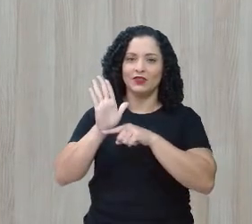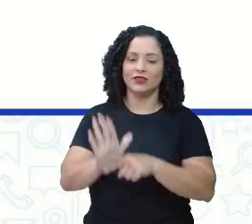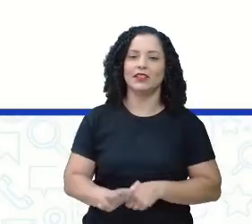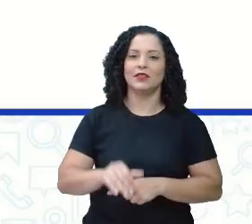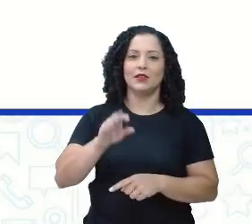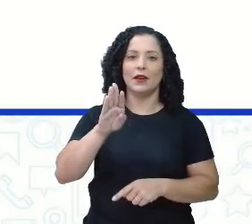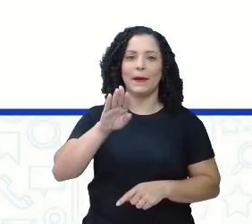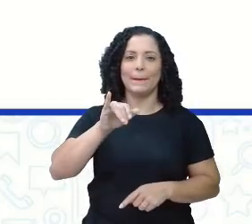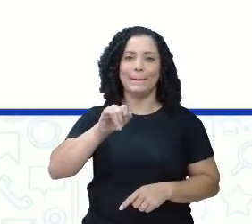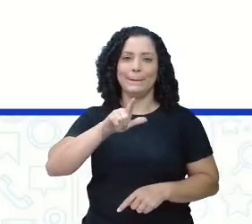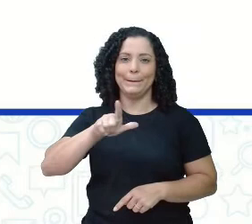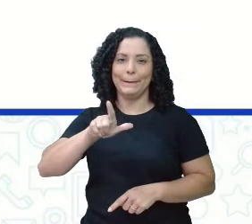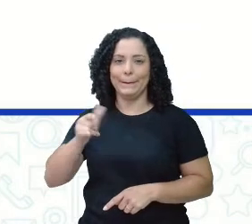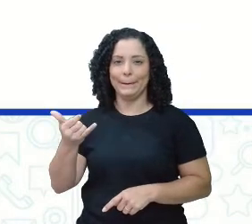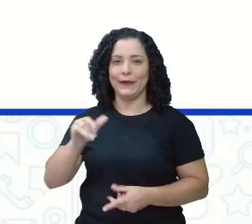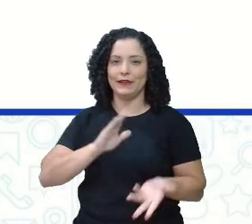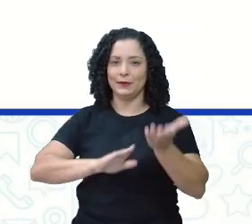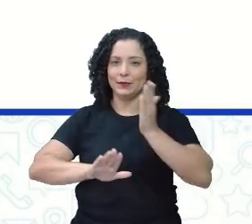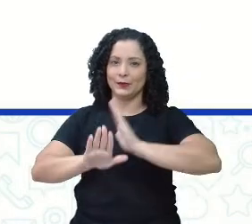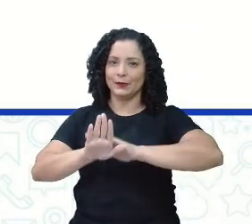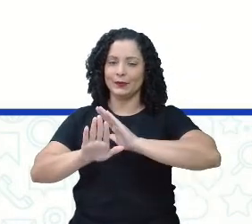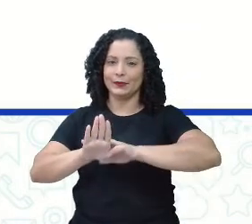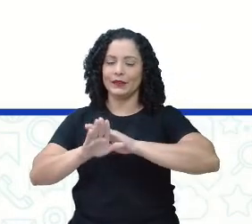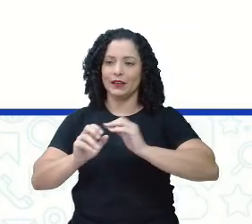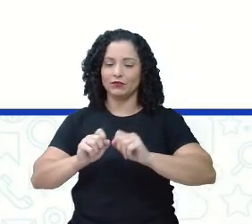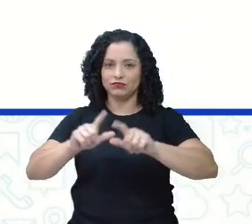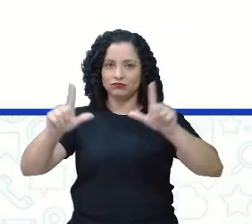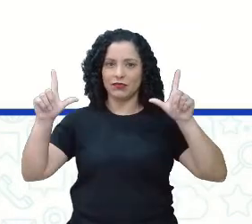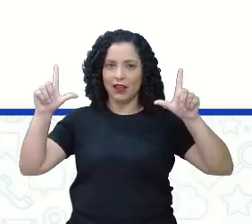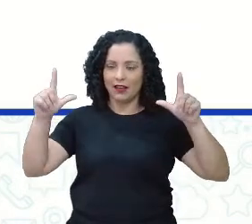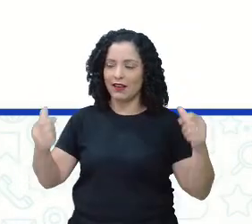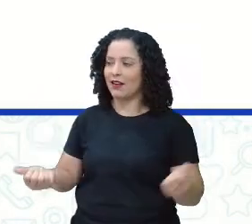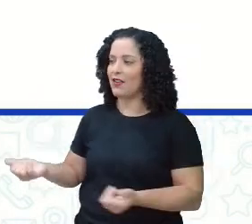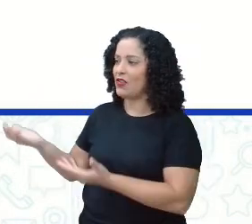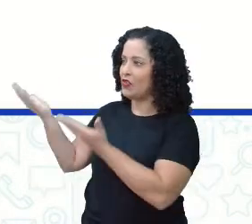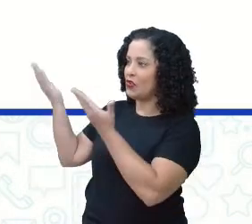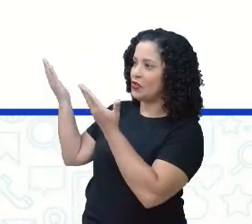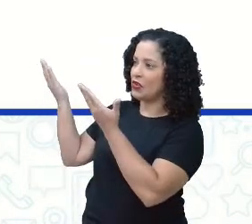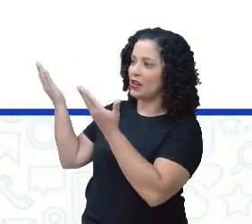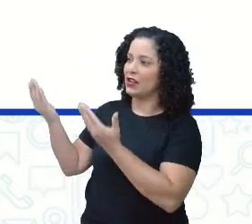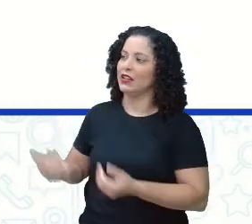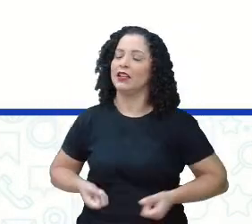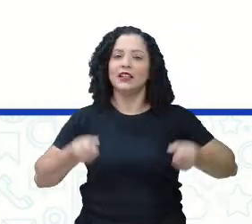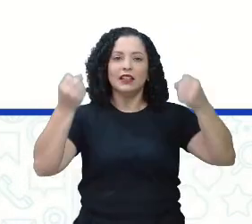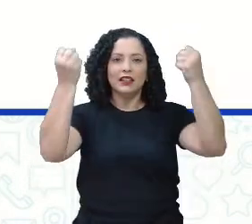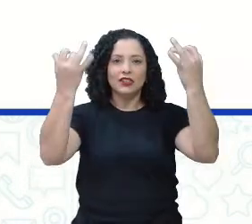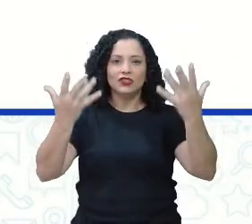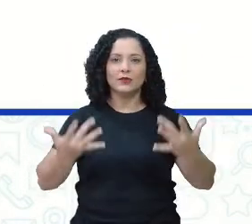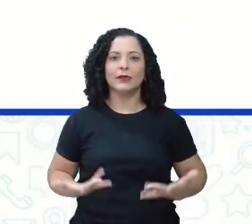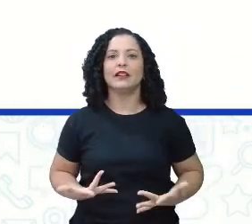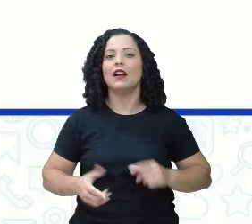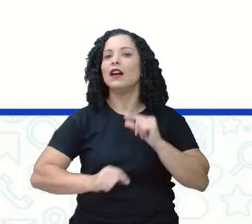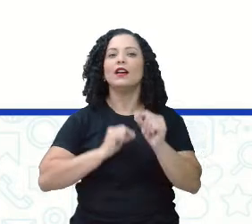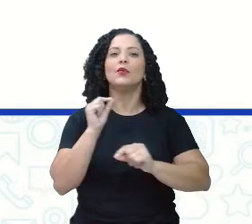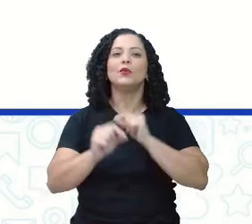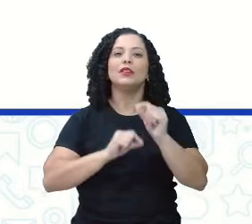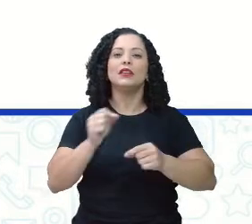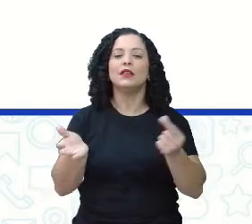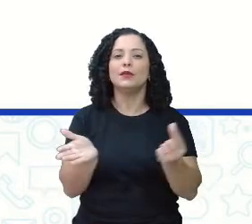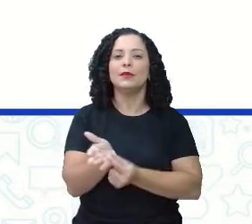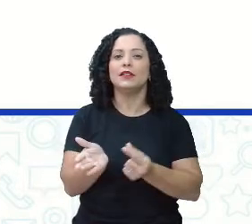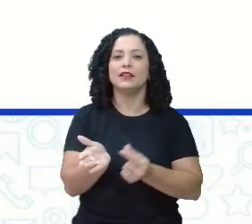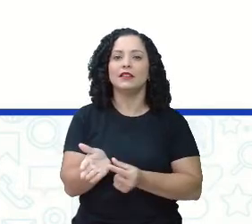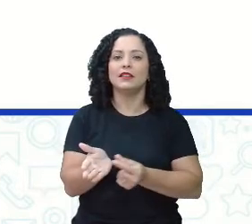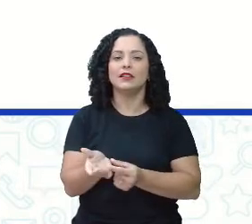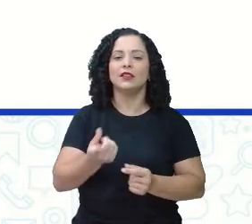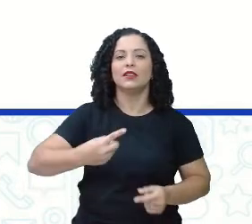Jean colocar a tela inteira aí, certo? Para a gente falar um pouco mais sobre essa questão do aplicativo e para